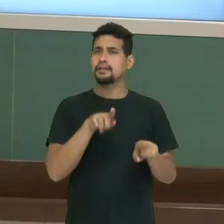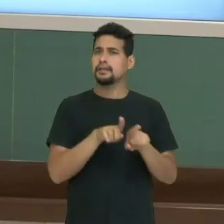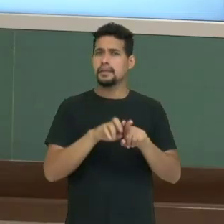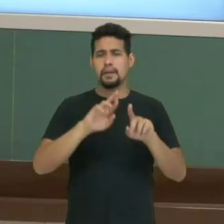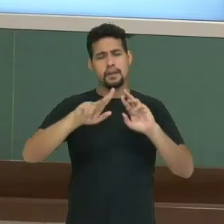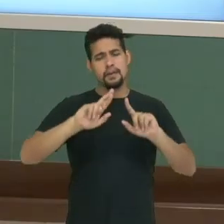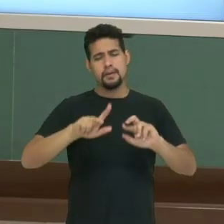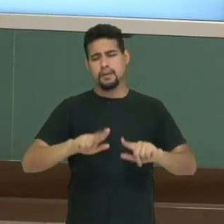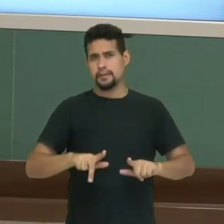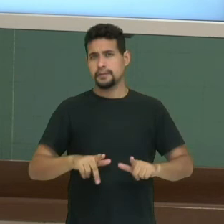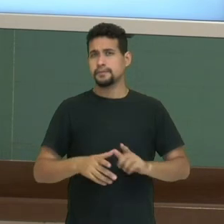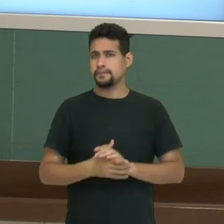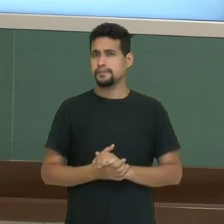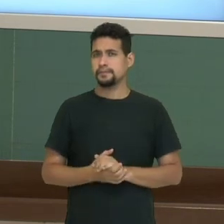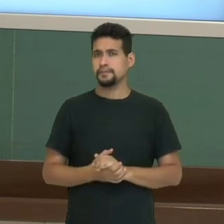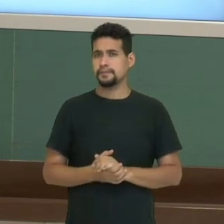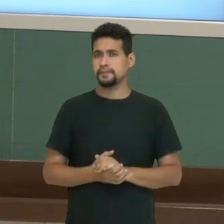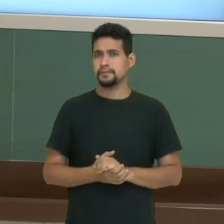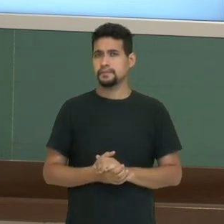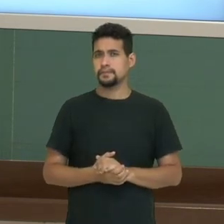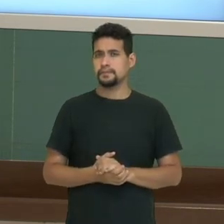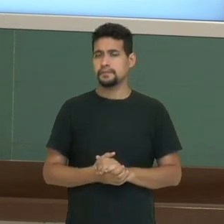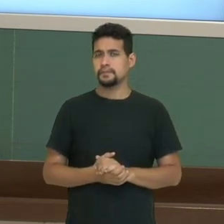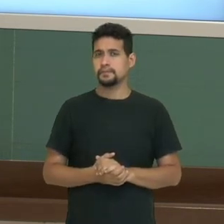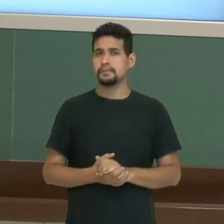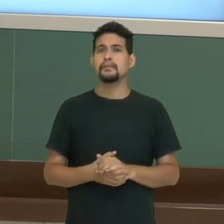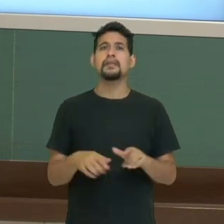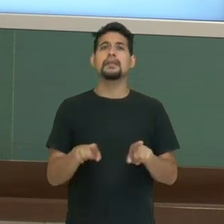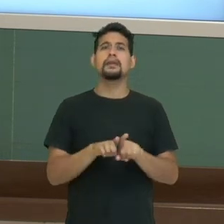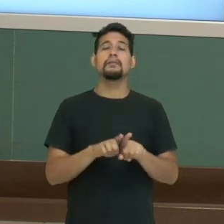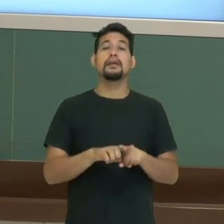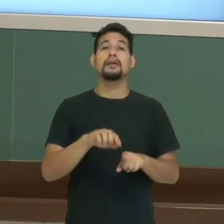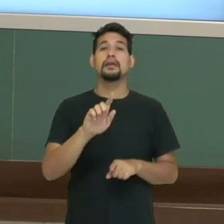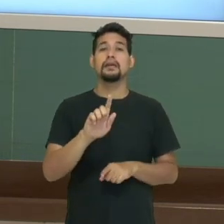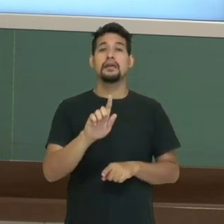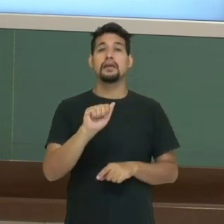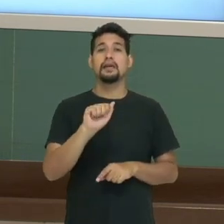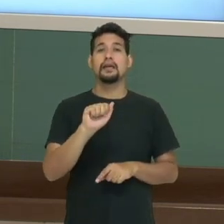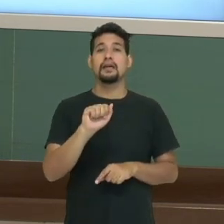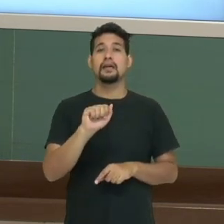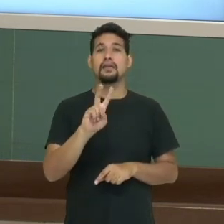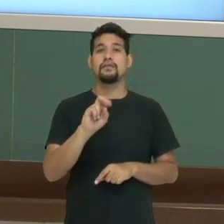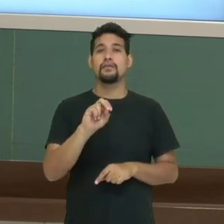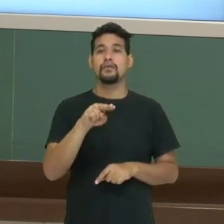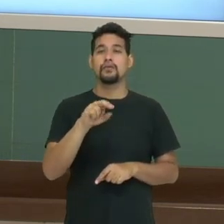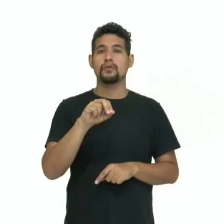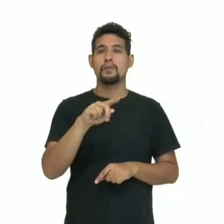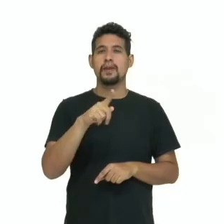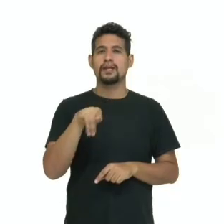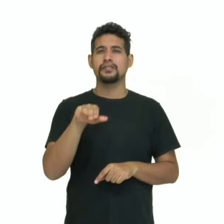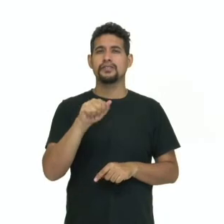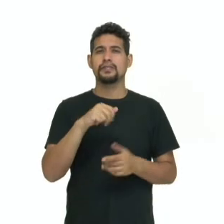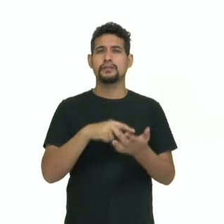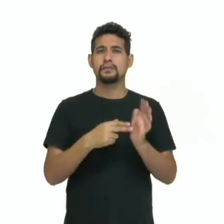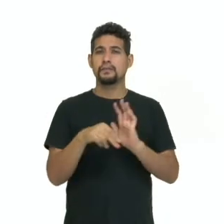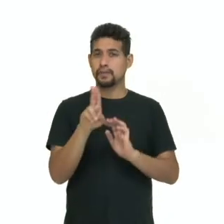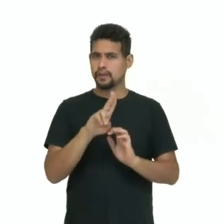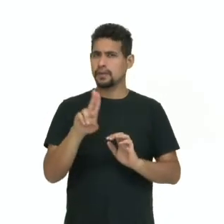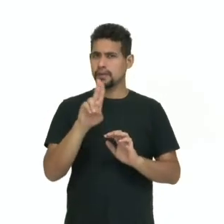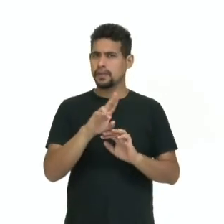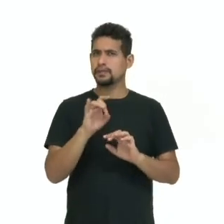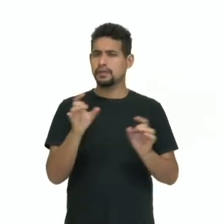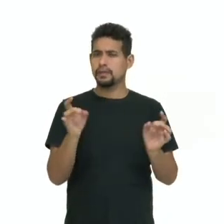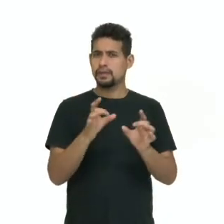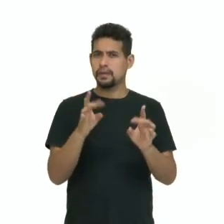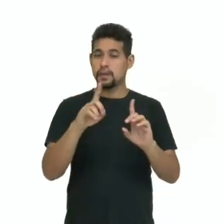entre outros. Na galvanoplastia, o metal que será galvanizado é colocado lá no ânodo, que é o